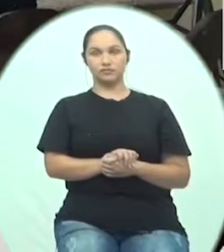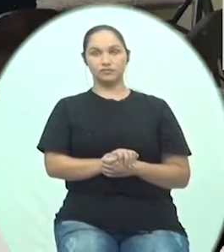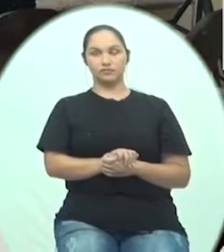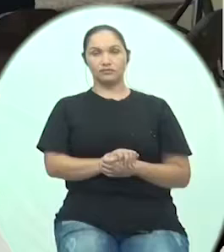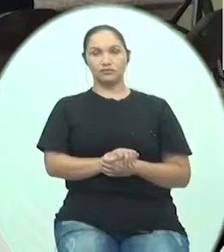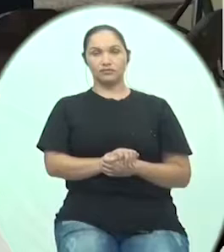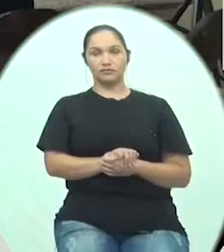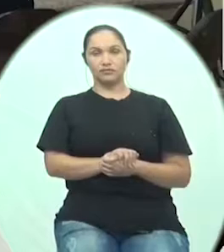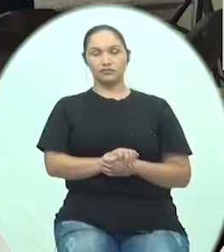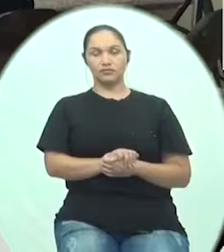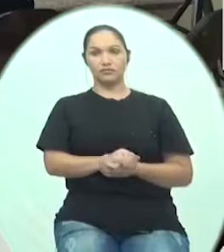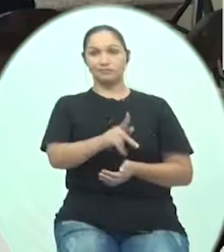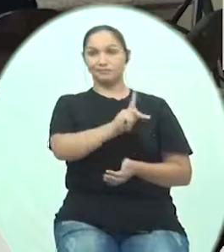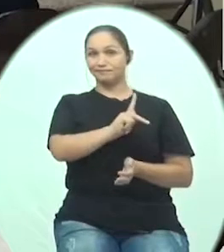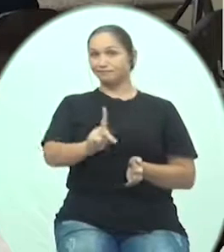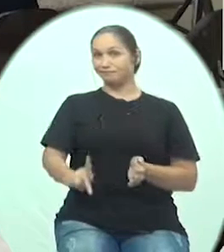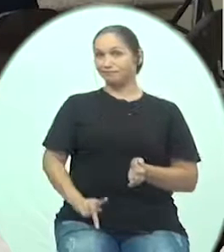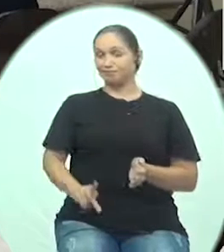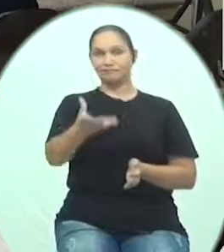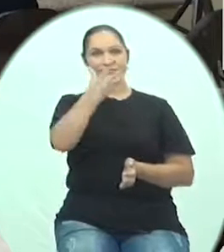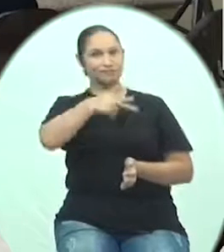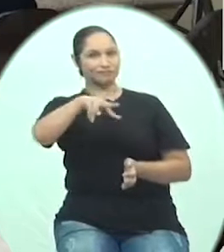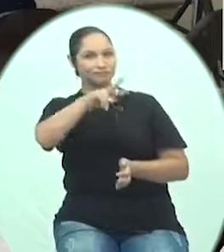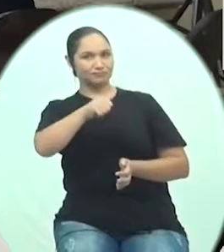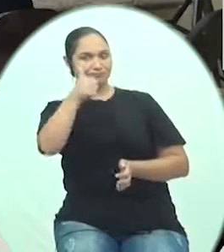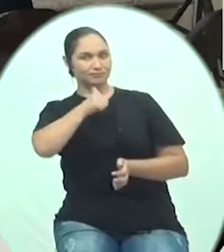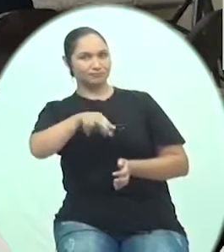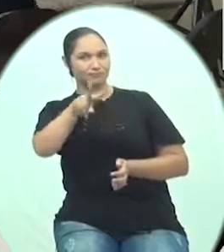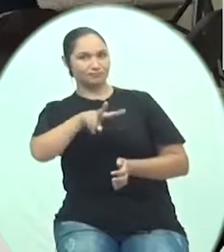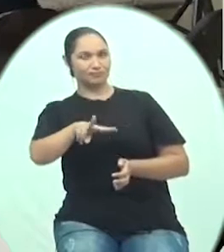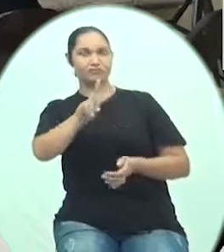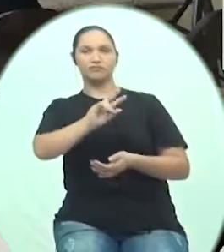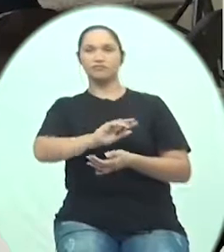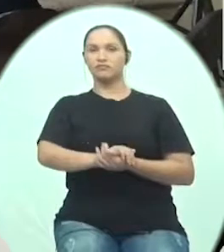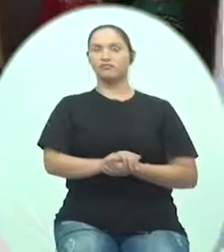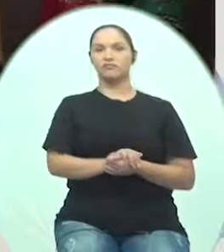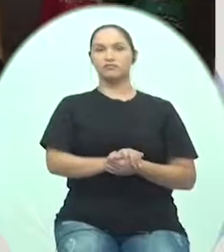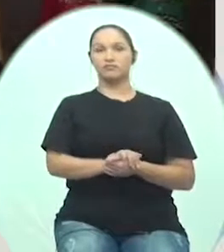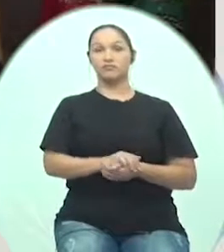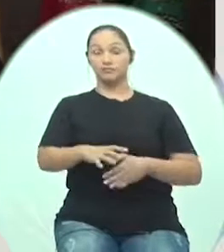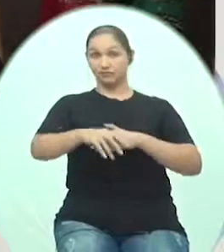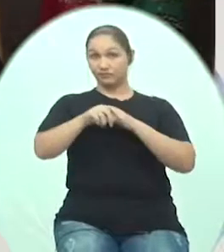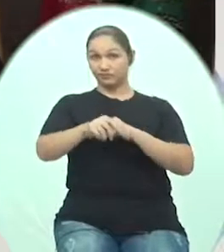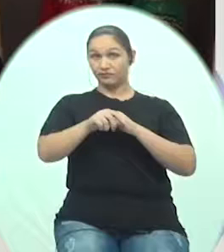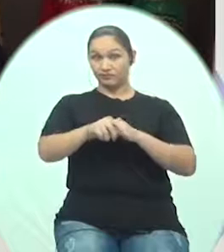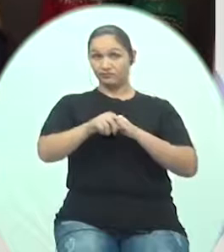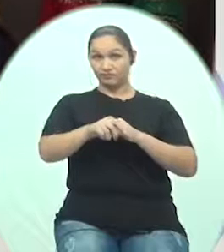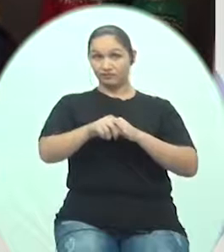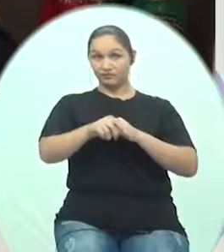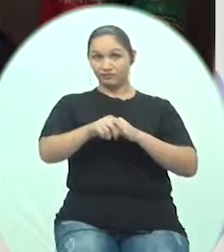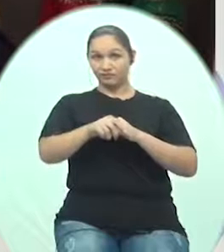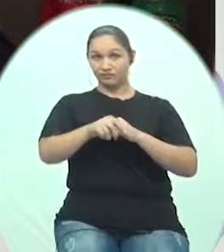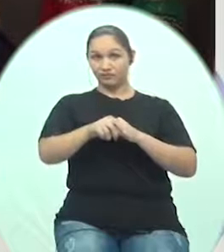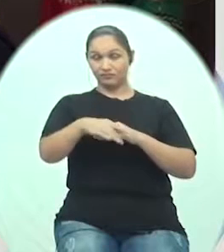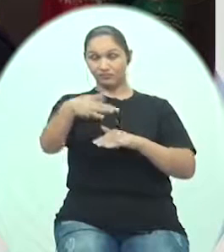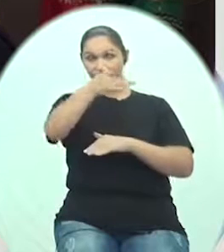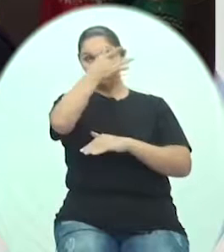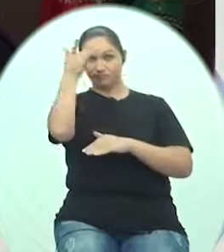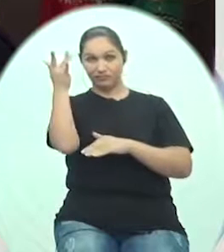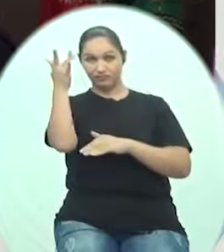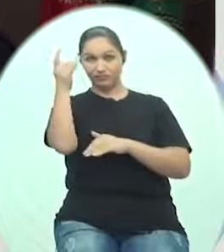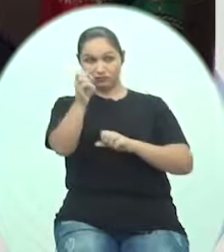meio senhor presidente vereadores vereadoras cumprimentar aqui o público que nos